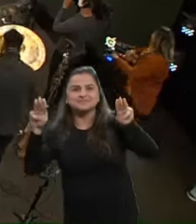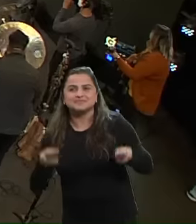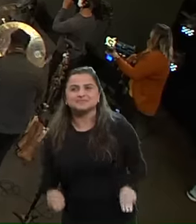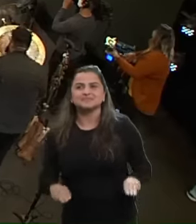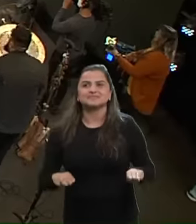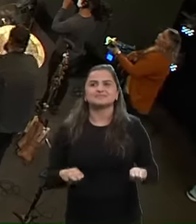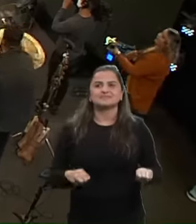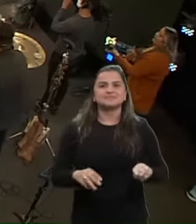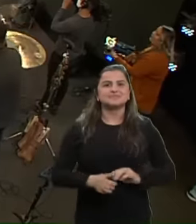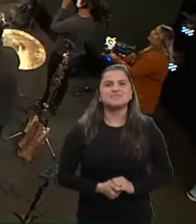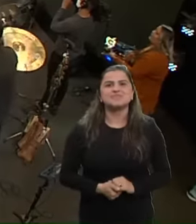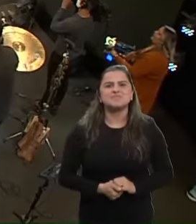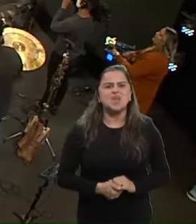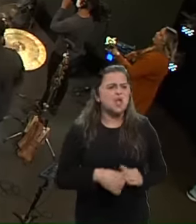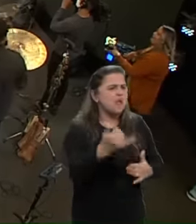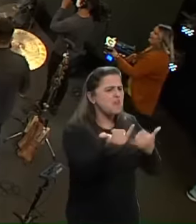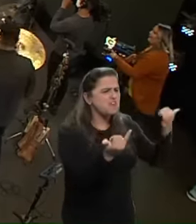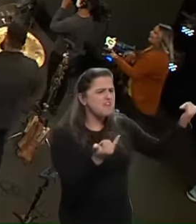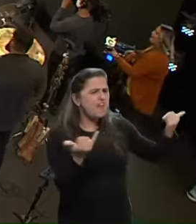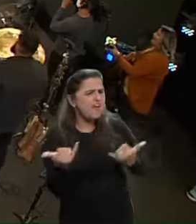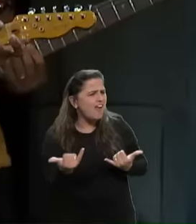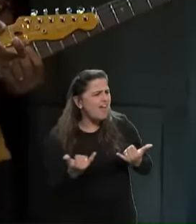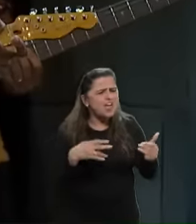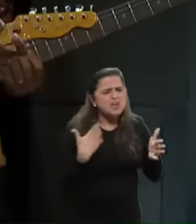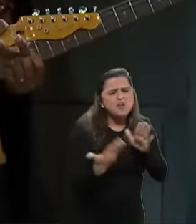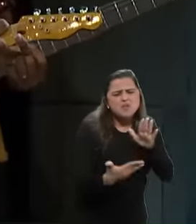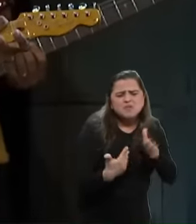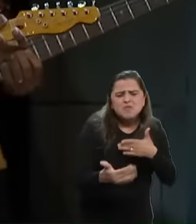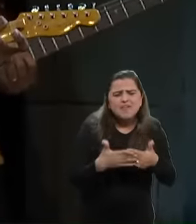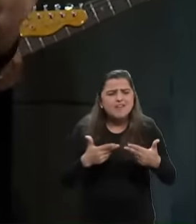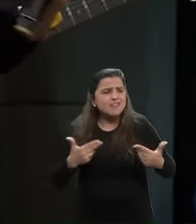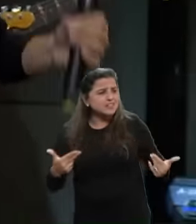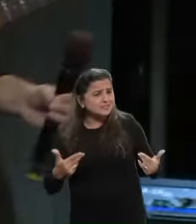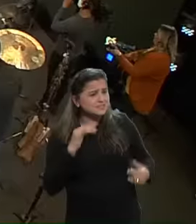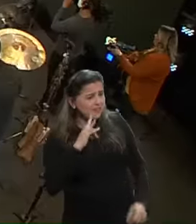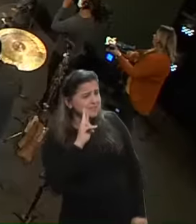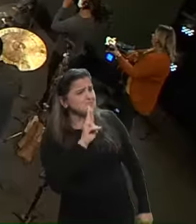Podem falar o que quiser de você, maná.